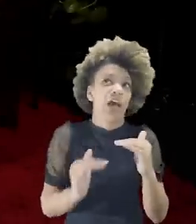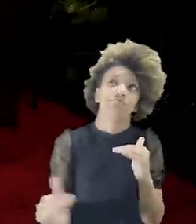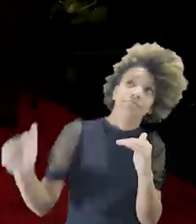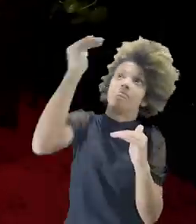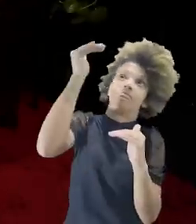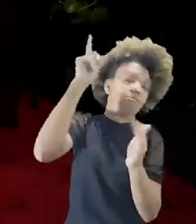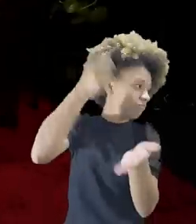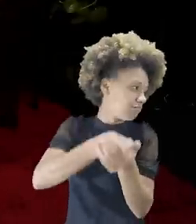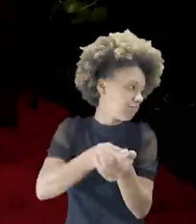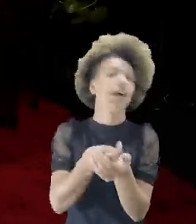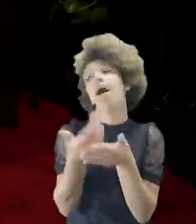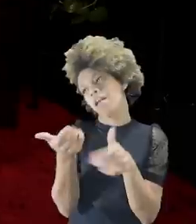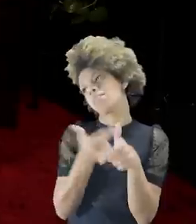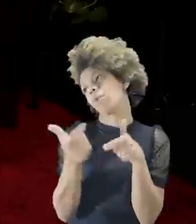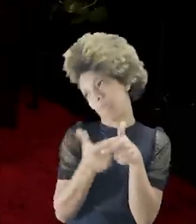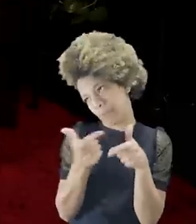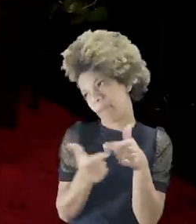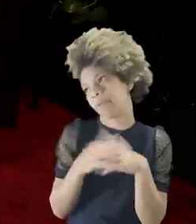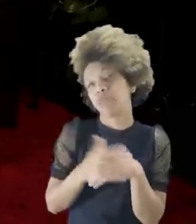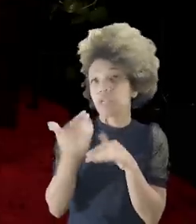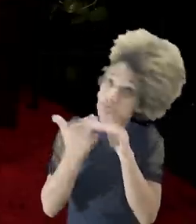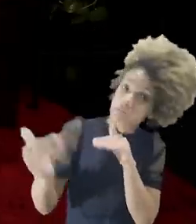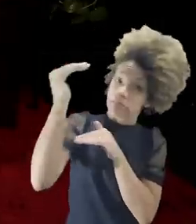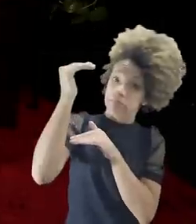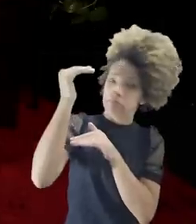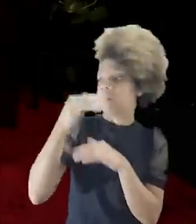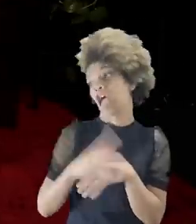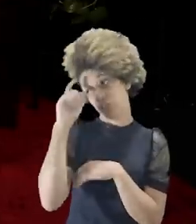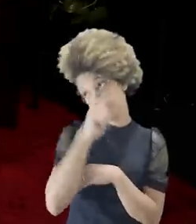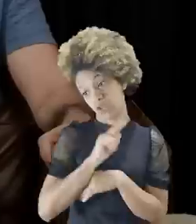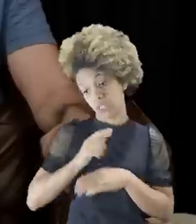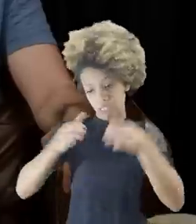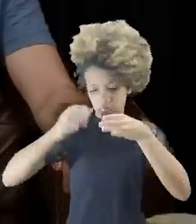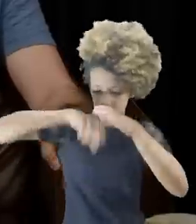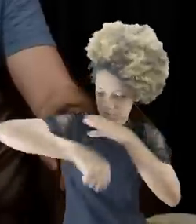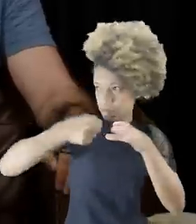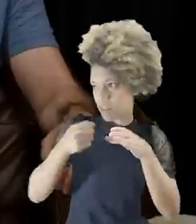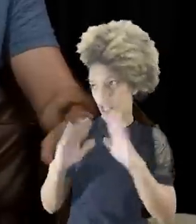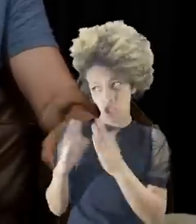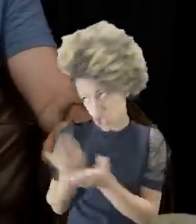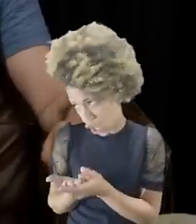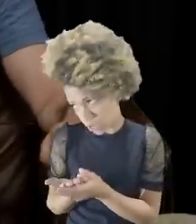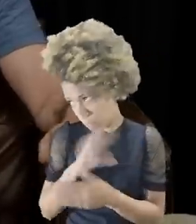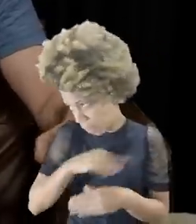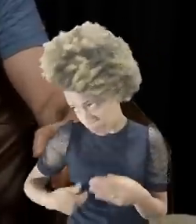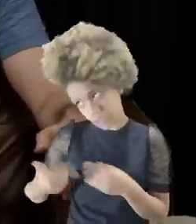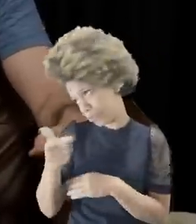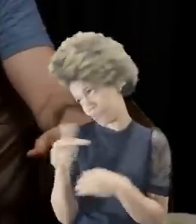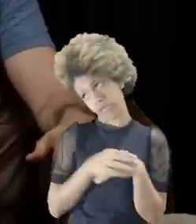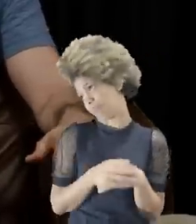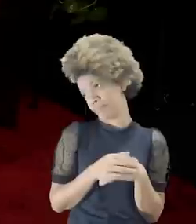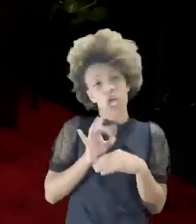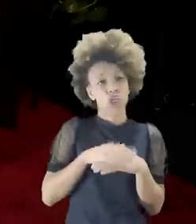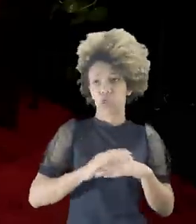para disposição problema você não tem problema que é difícil ter sexta né Você vai em escola pública é difícil até sexta você vai ter no máximo